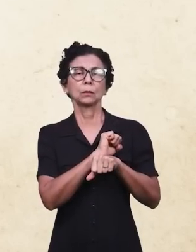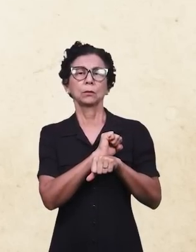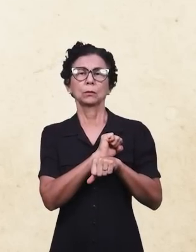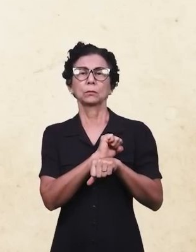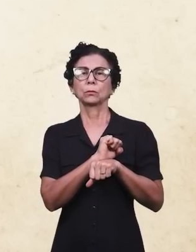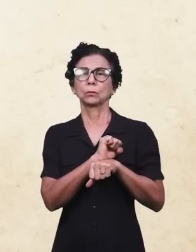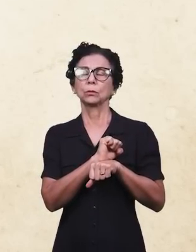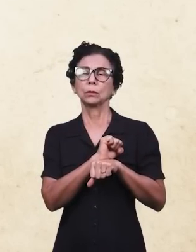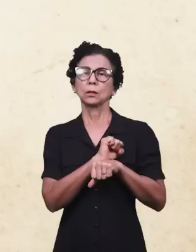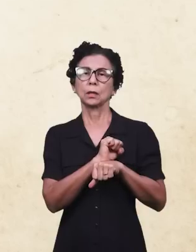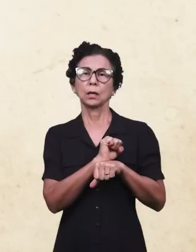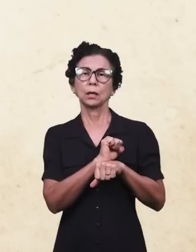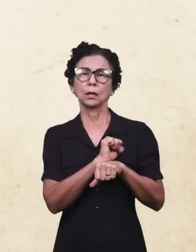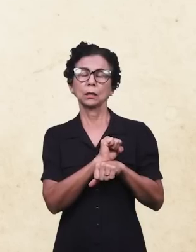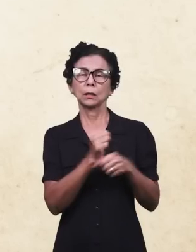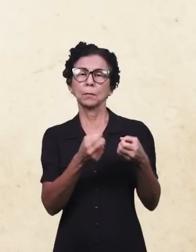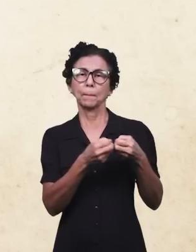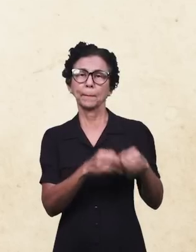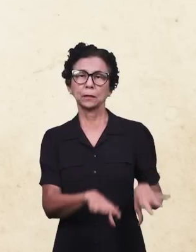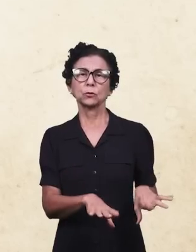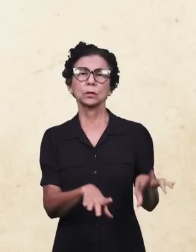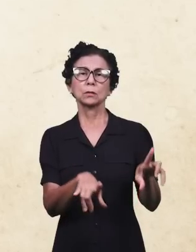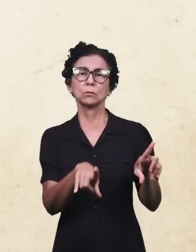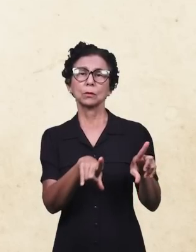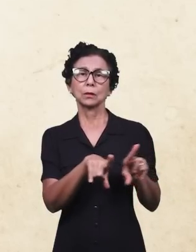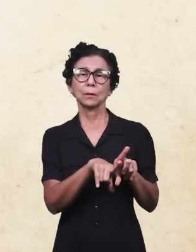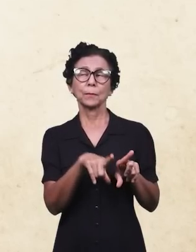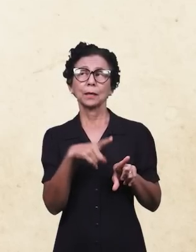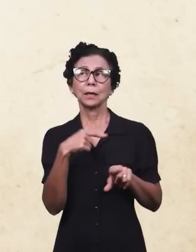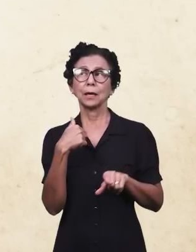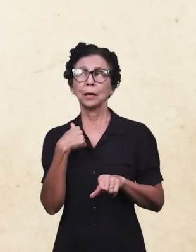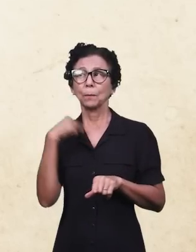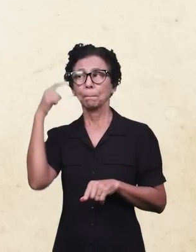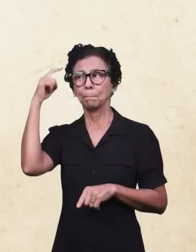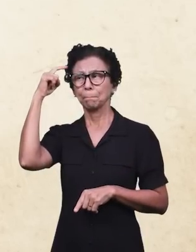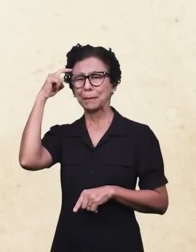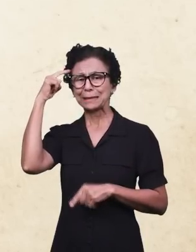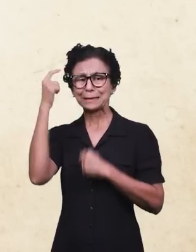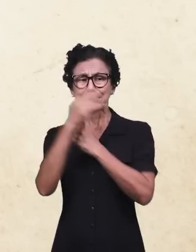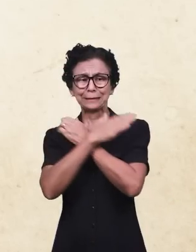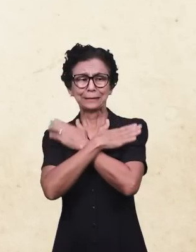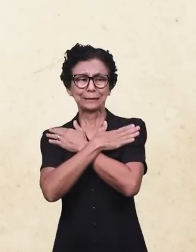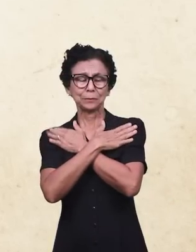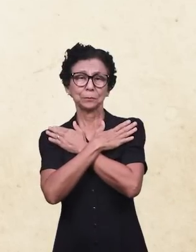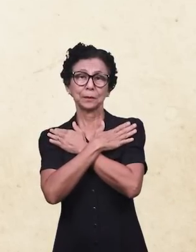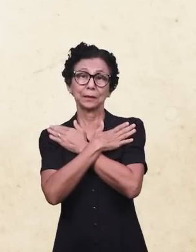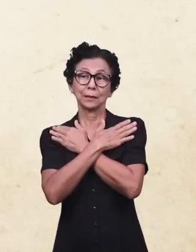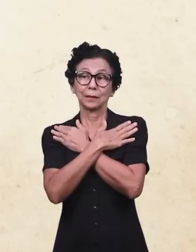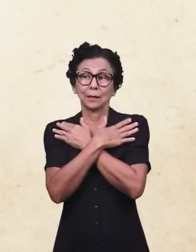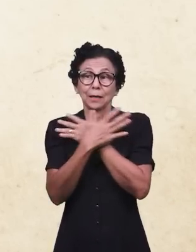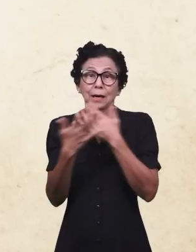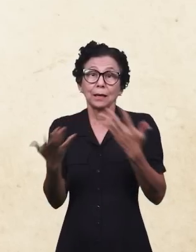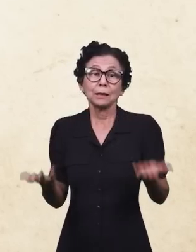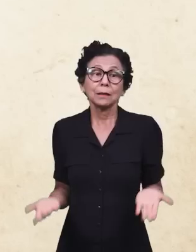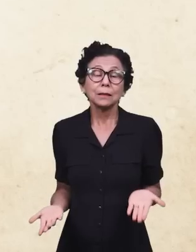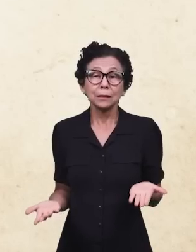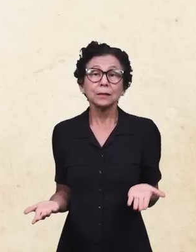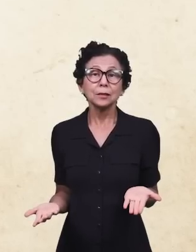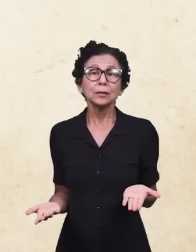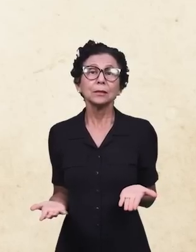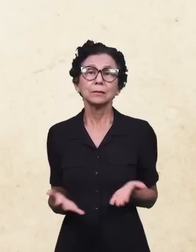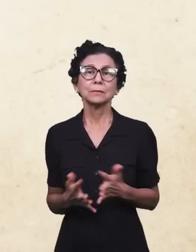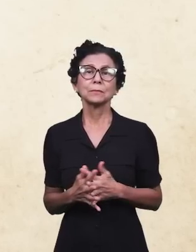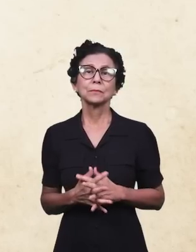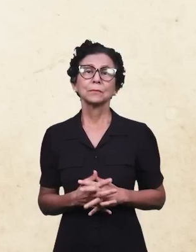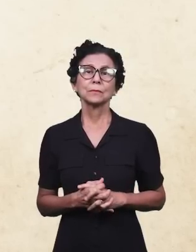lá. E aí eu comecei a ficar preocupada que eu ia perder o emprego porque estava mandando muita gente embora. Mas com a